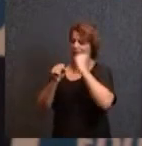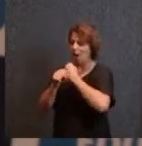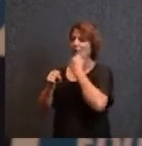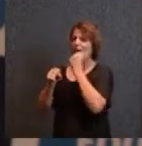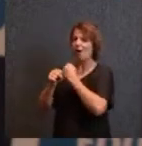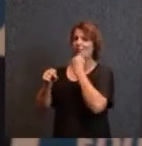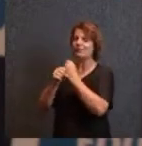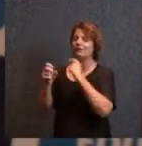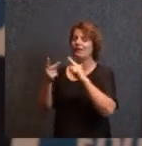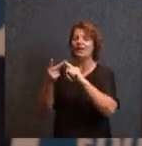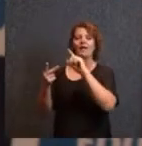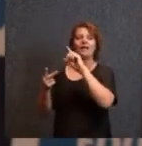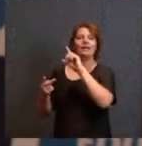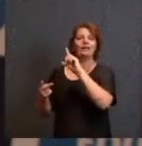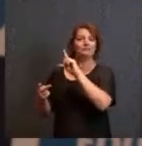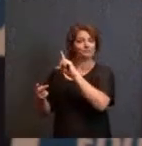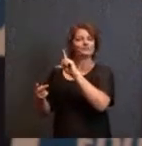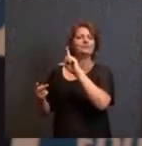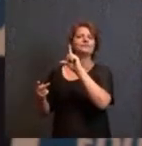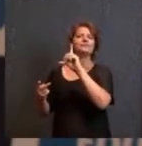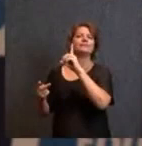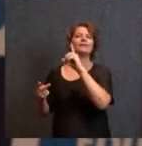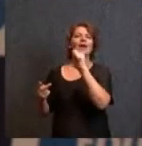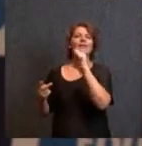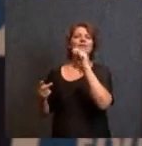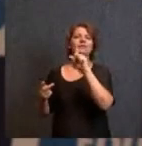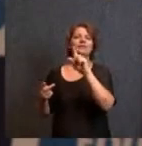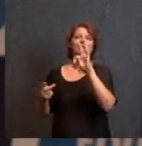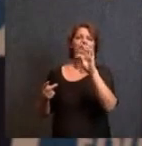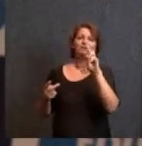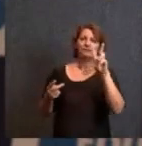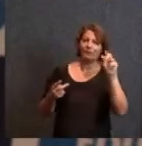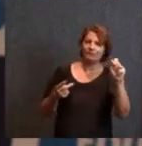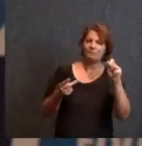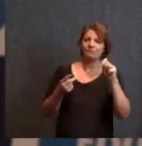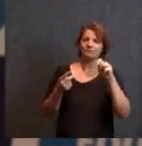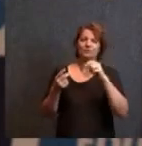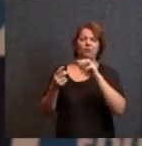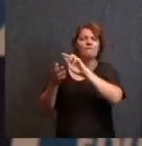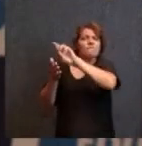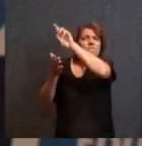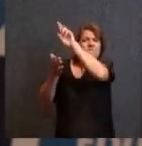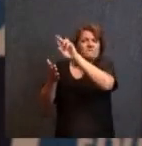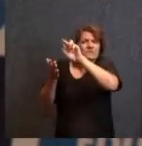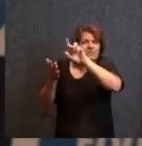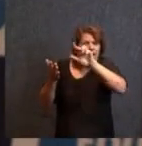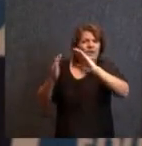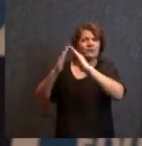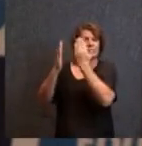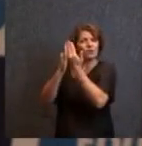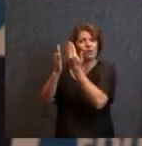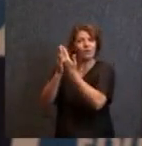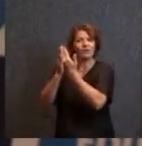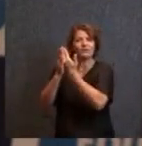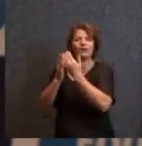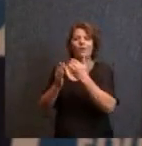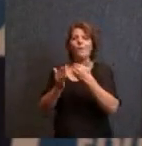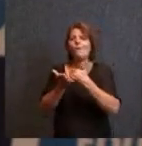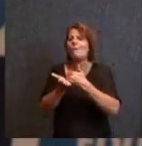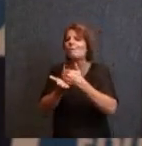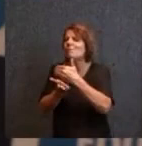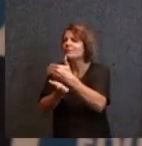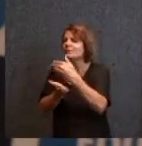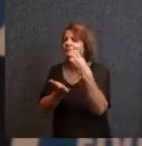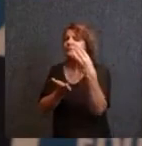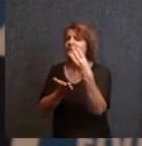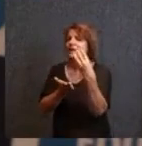Diva Matos Portela, da Cristo Planzo, que nós já vamos começar no Espaço Novo no dia 3 de abril, da